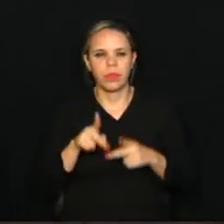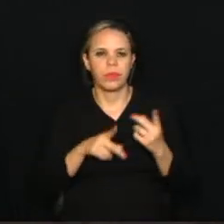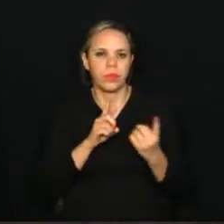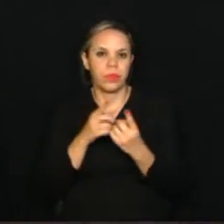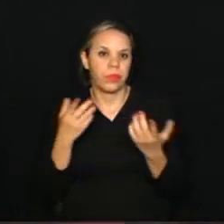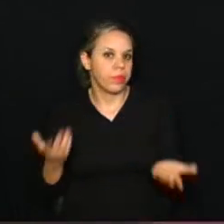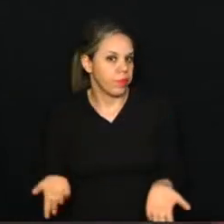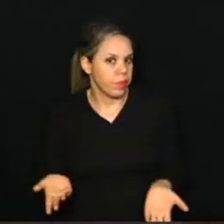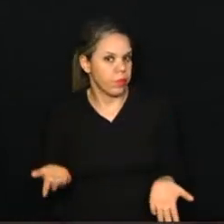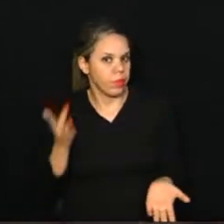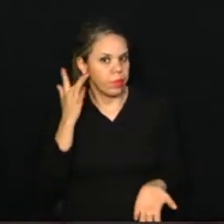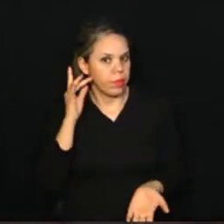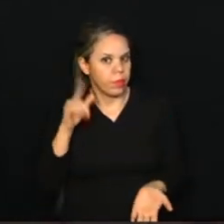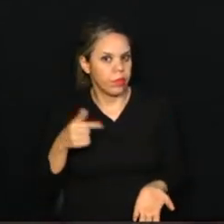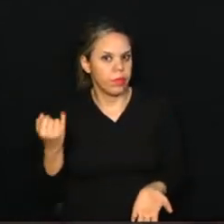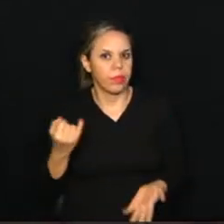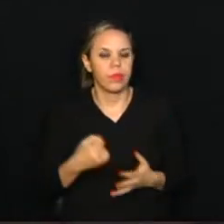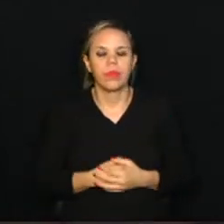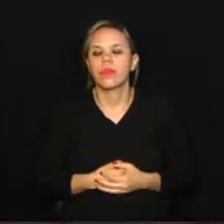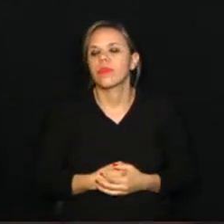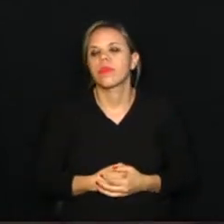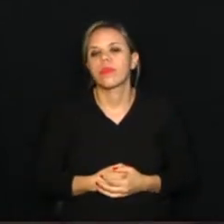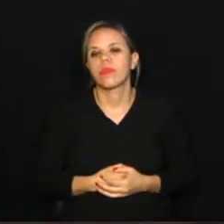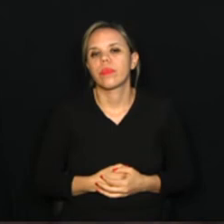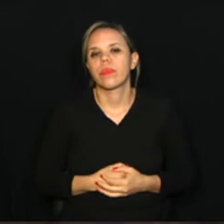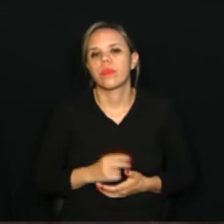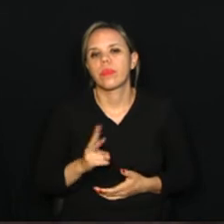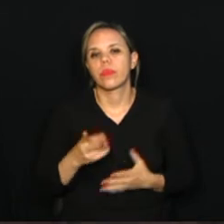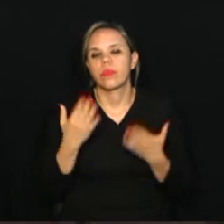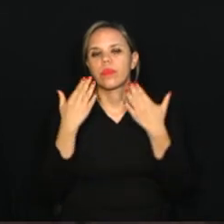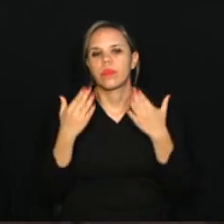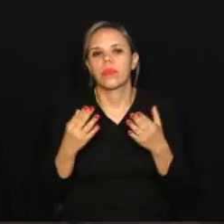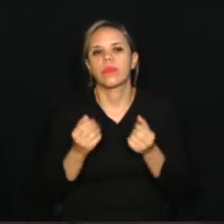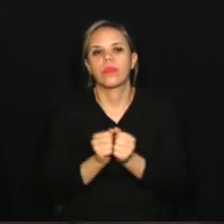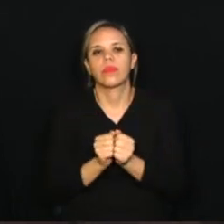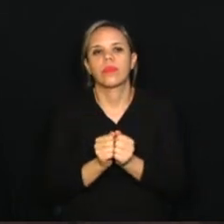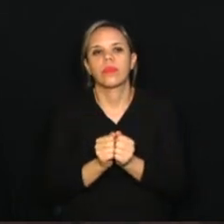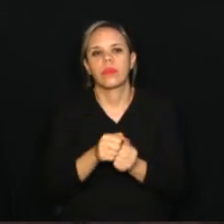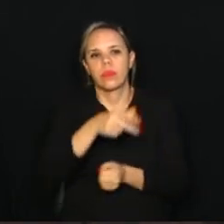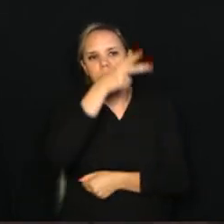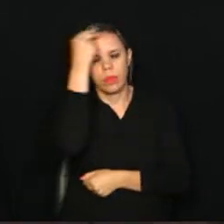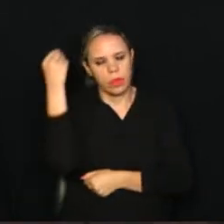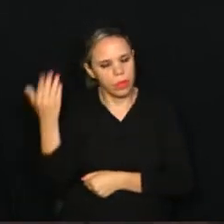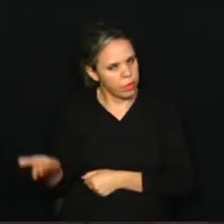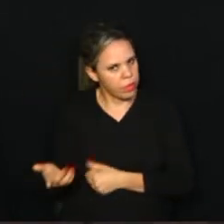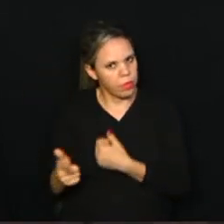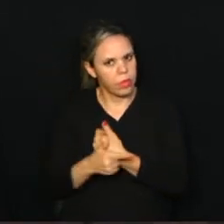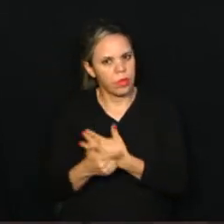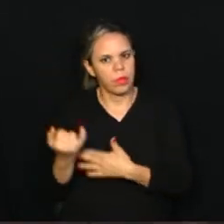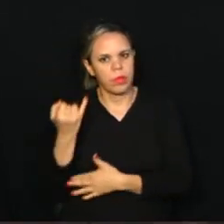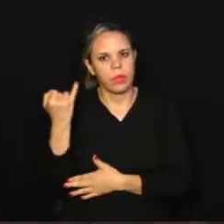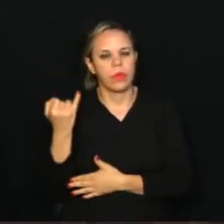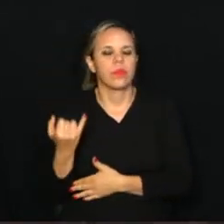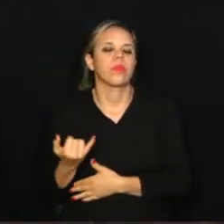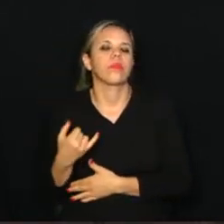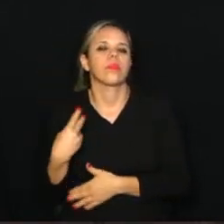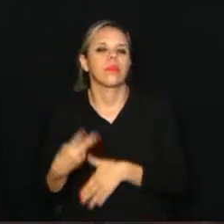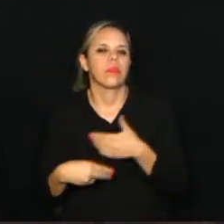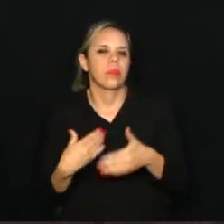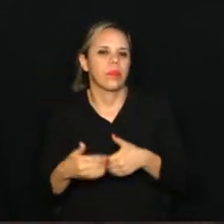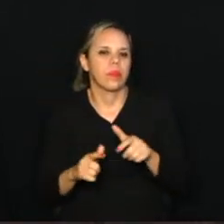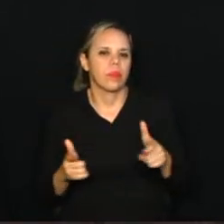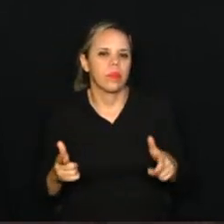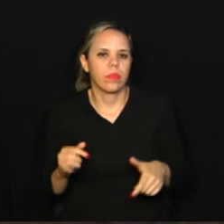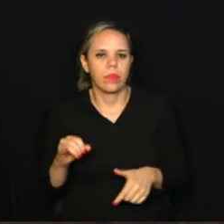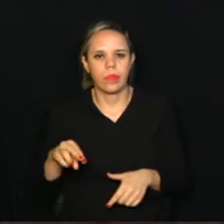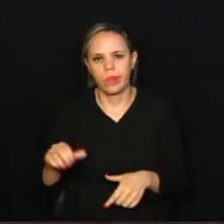atendia. Eu acho que isso é importante, a IMA está sempre à frente na prefeitura, é um papel fundamental, e cada vez mais eu acho que